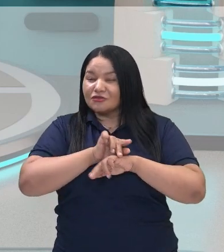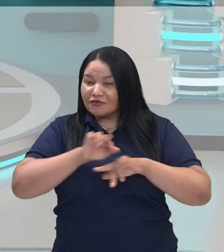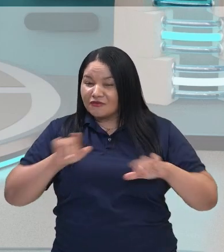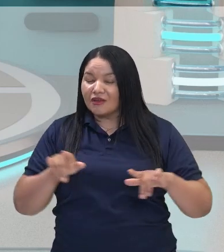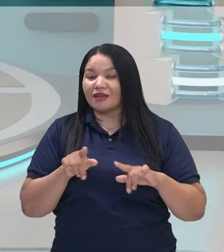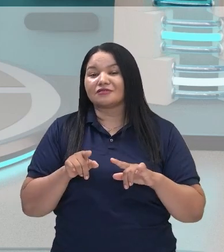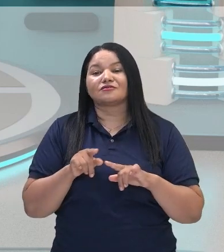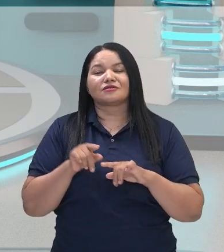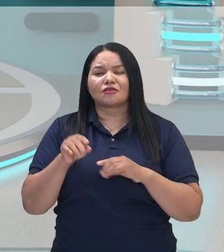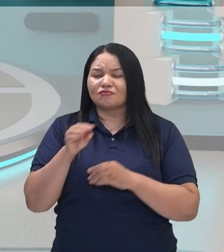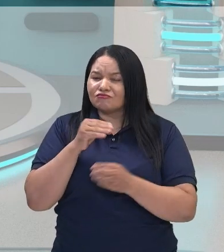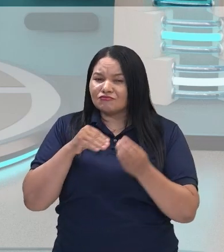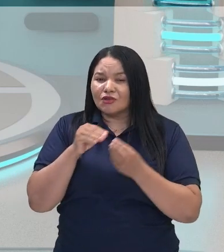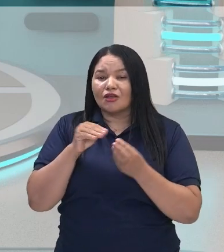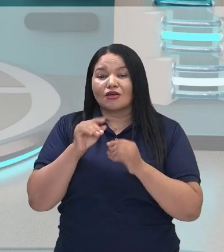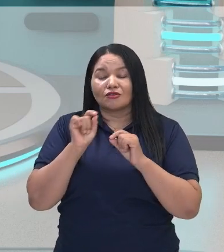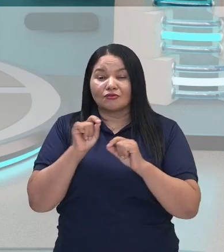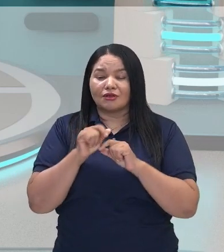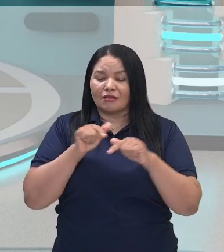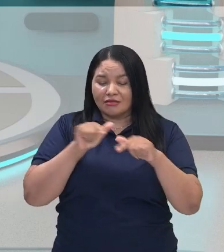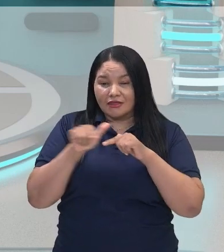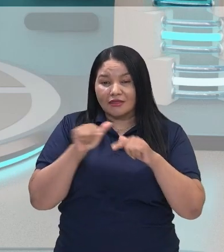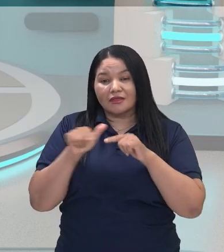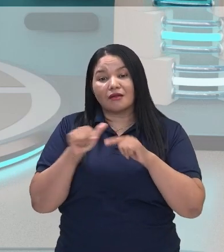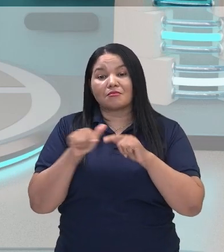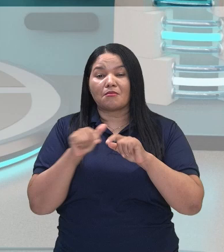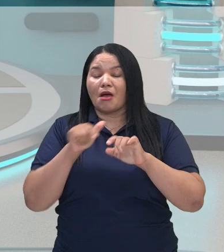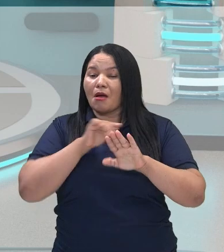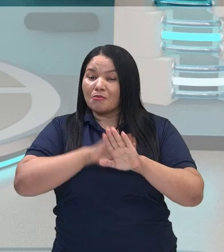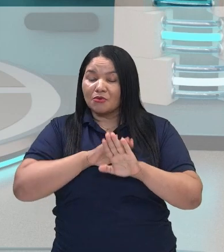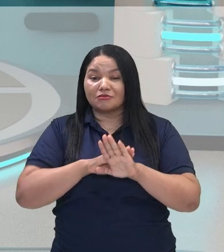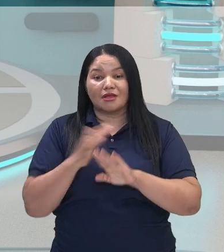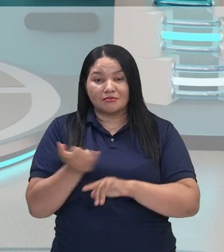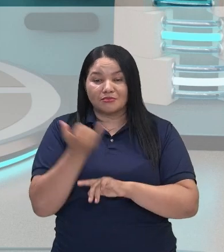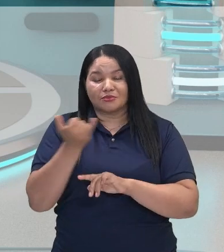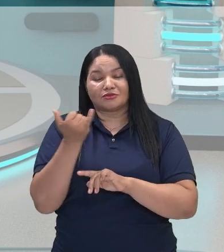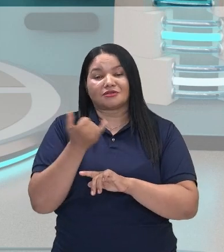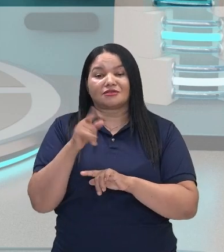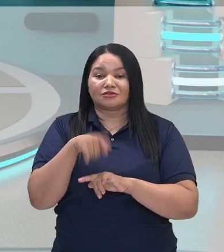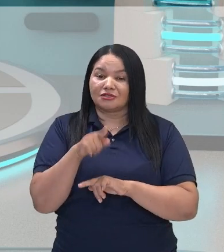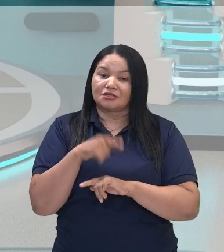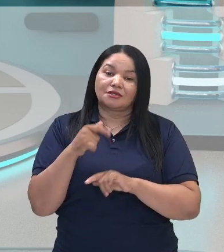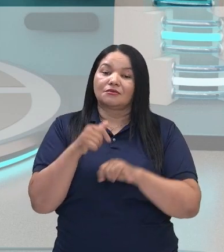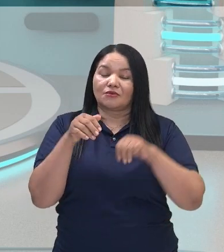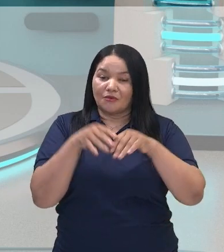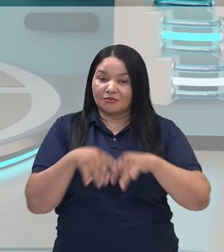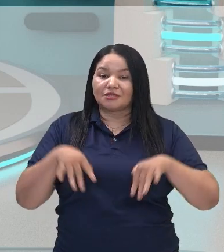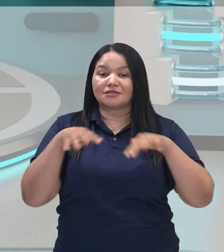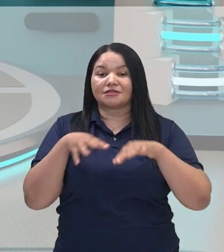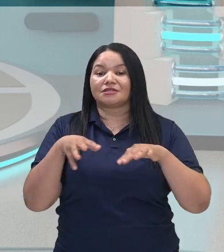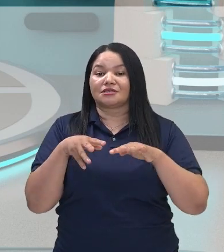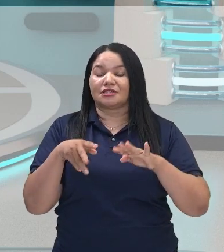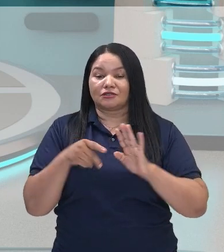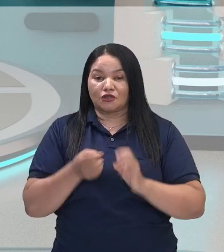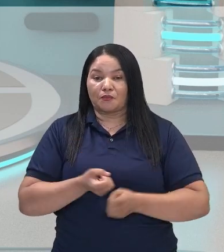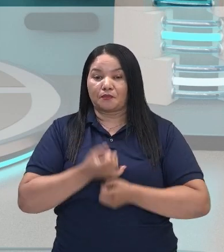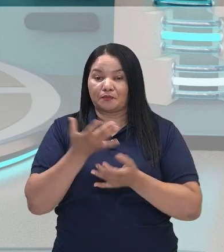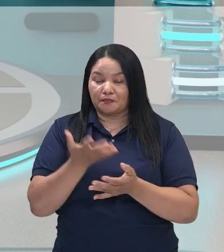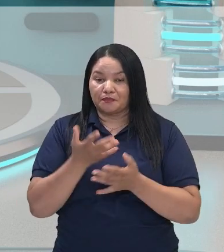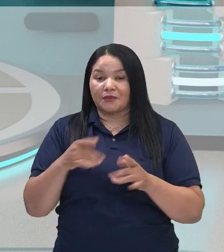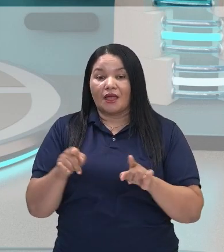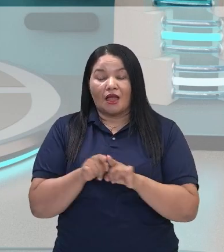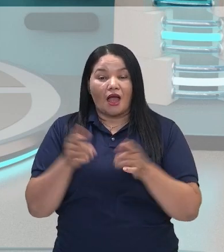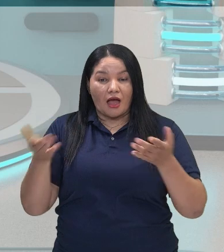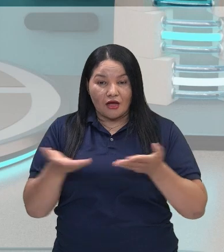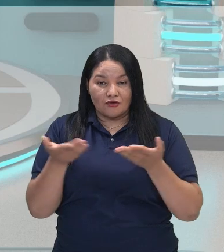que envolve, cada um tem a sua importância no desfecho de uma apresentação. E aí, nós vamos